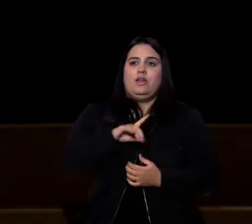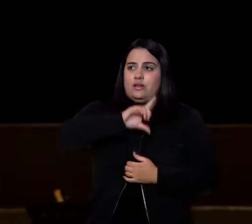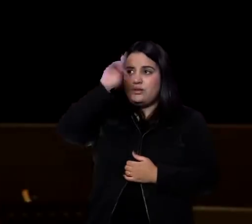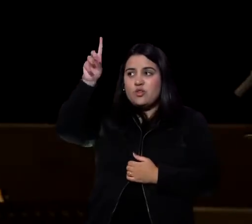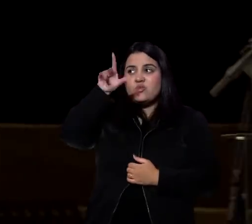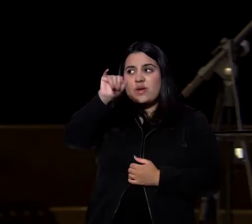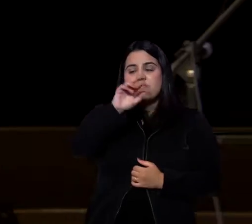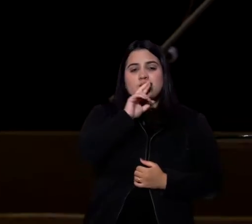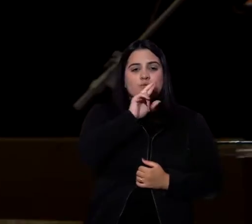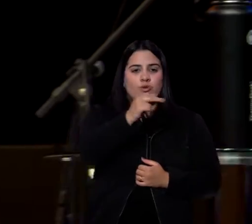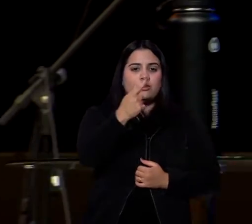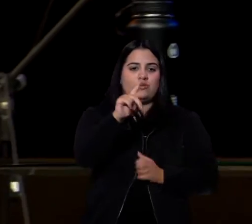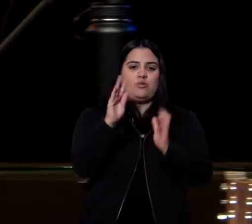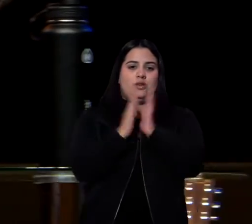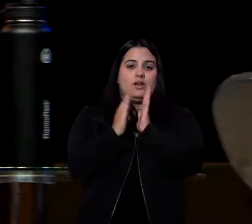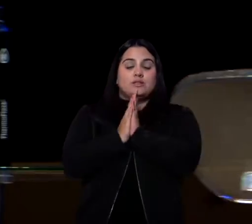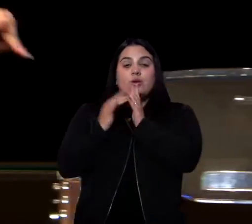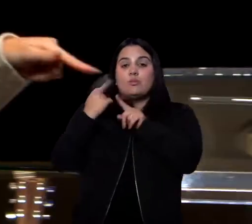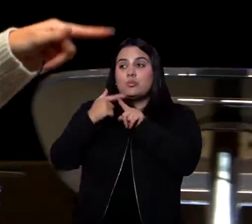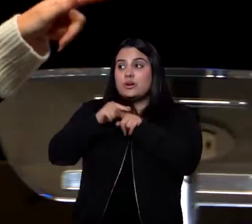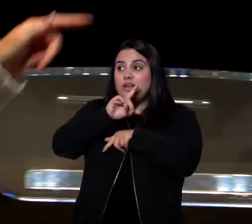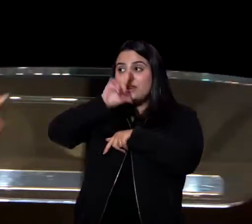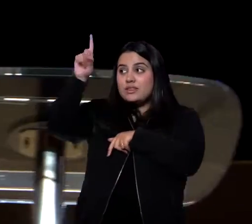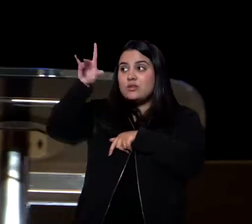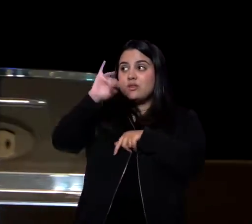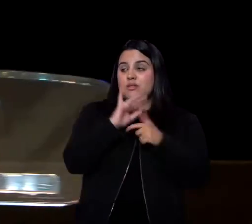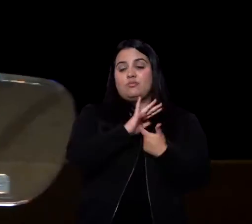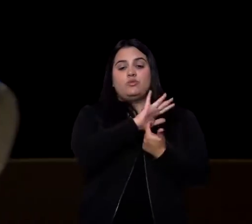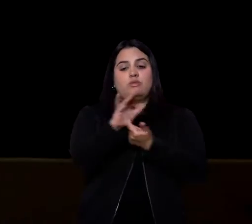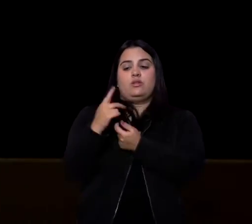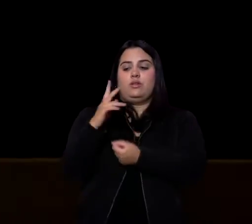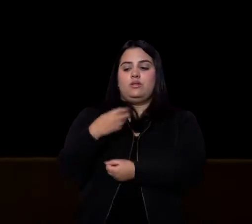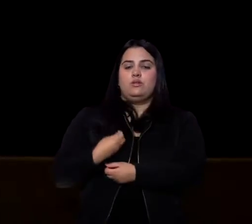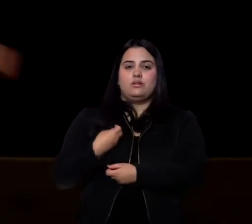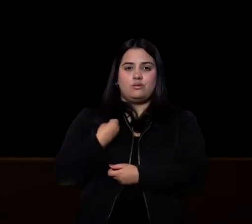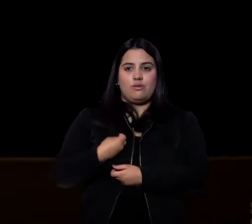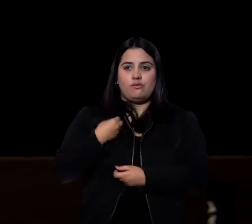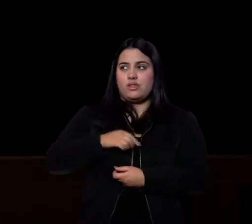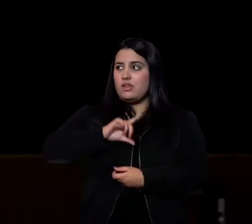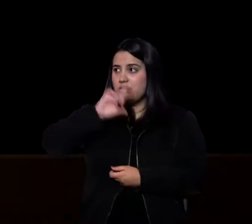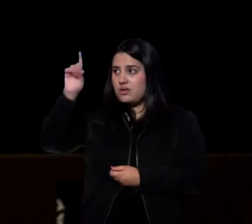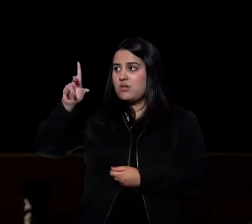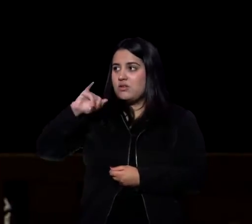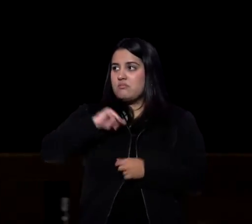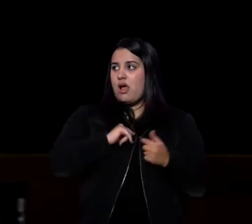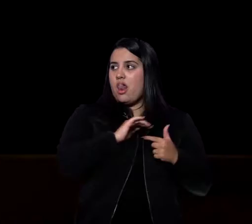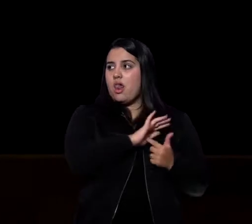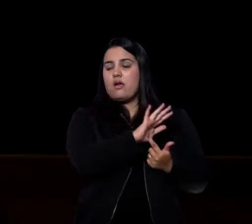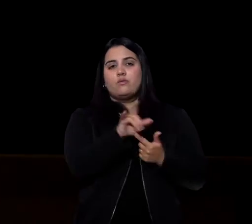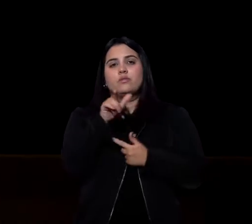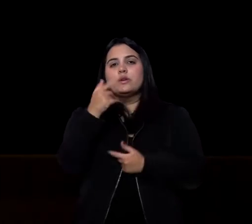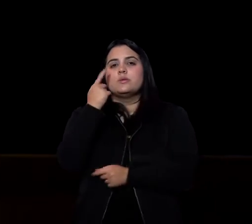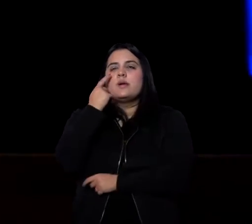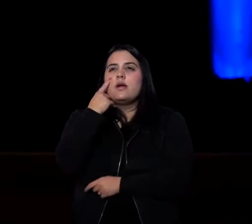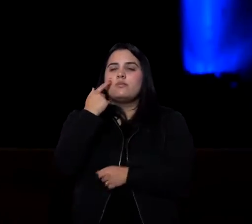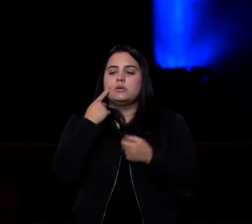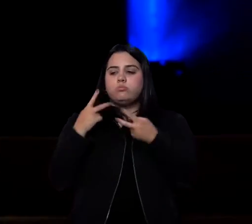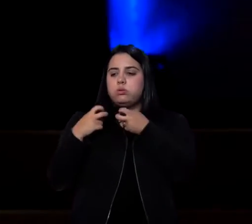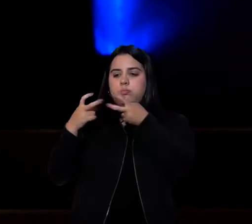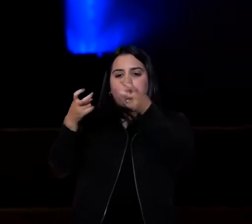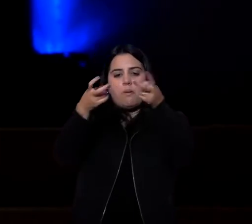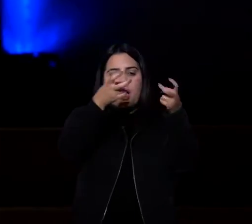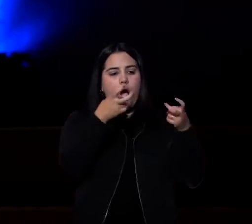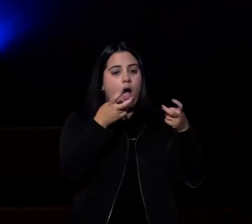responder a sua oração, porque Ele vai ser revelado na sua vida, Ele vai ser manifestado, você vai começar a ver coisas que você nunca viu